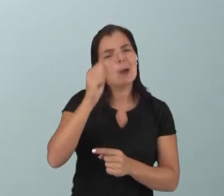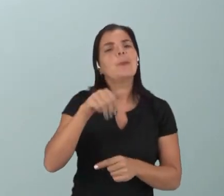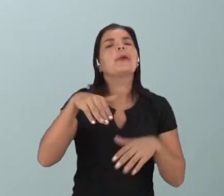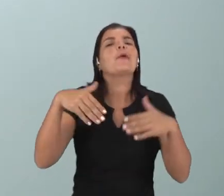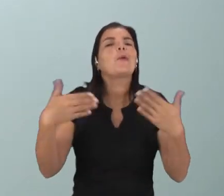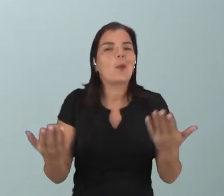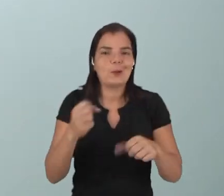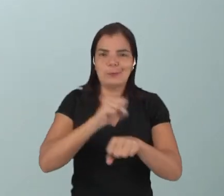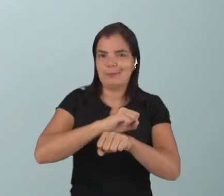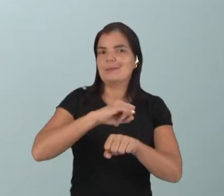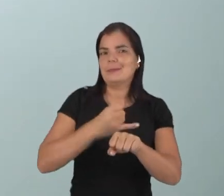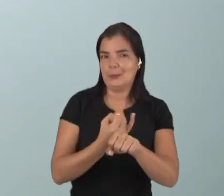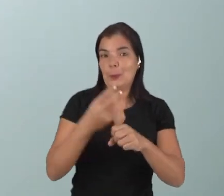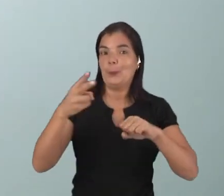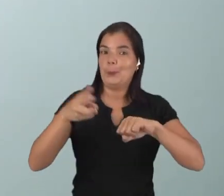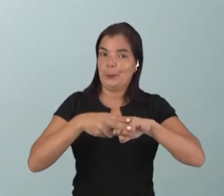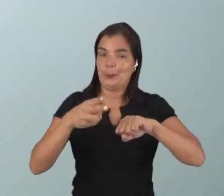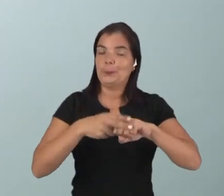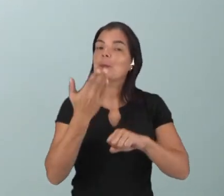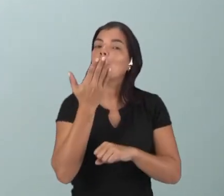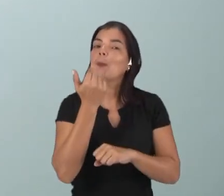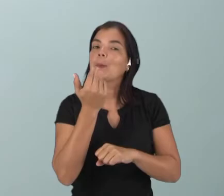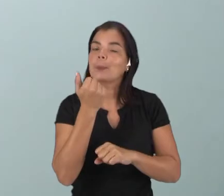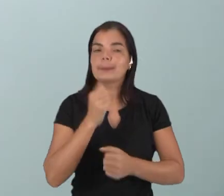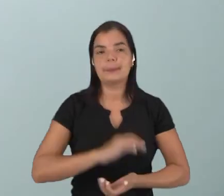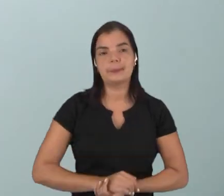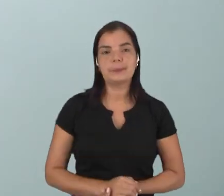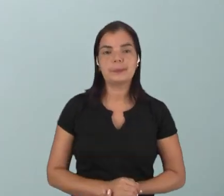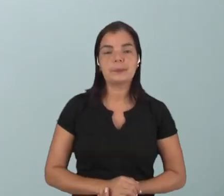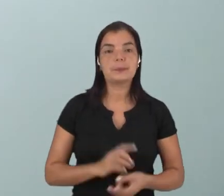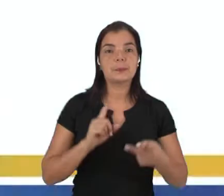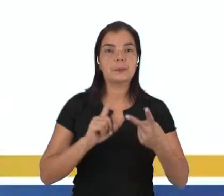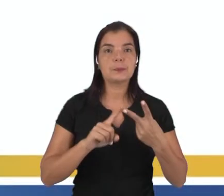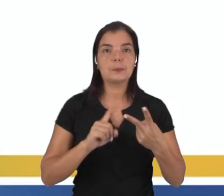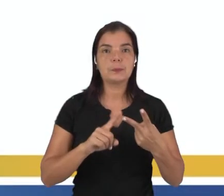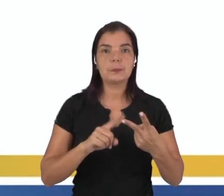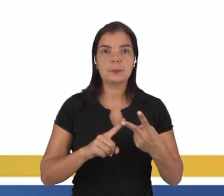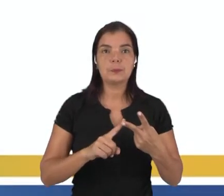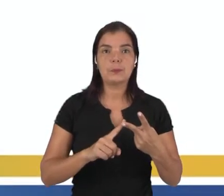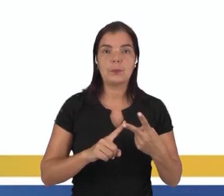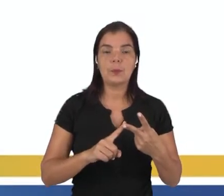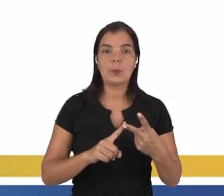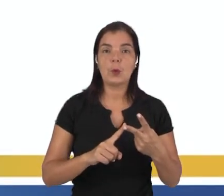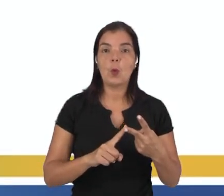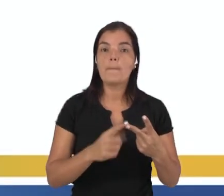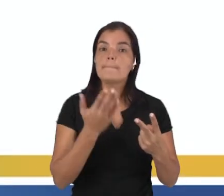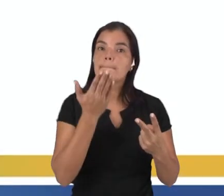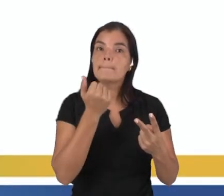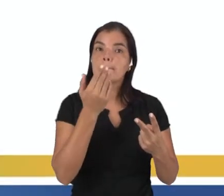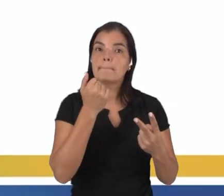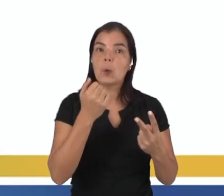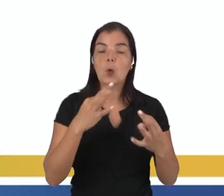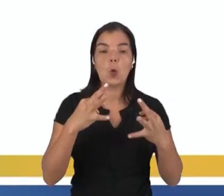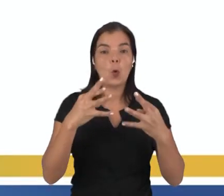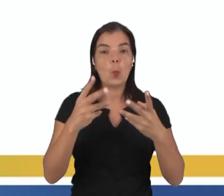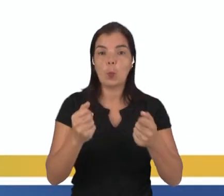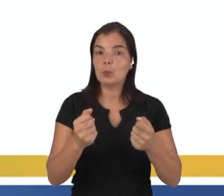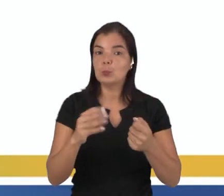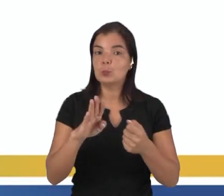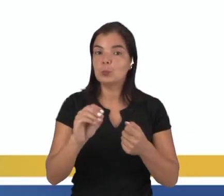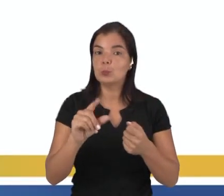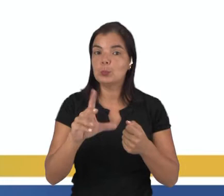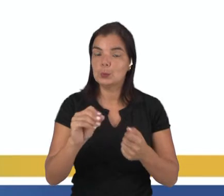ele por meio desse verbo, comi. Aí nós vamos para o exemplo abaixo, tem comemos o bolo